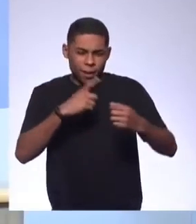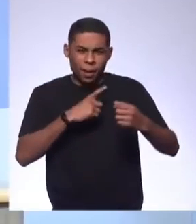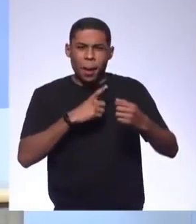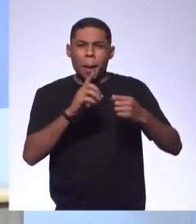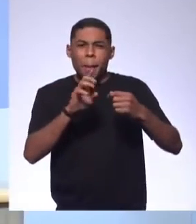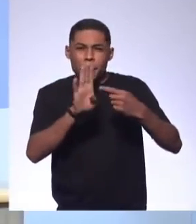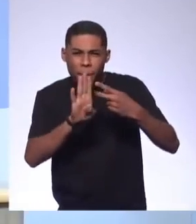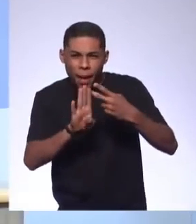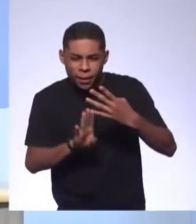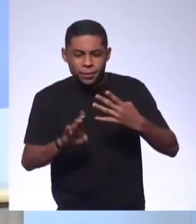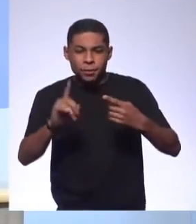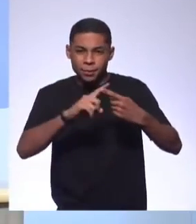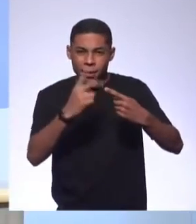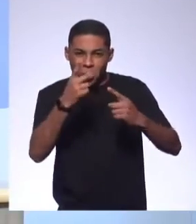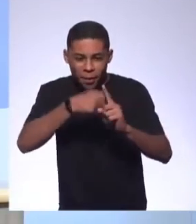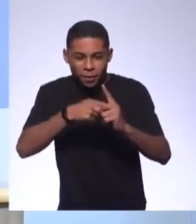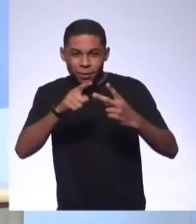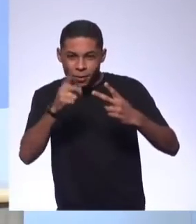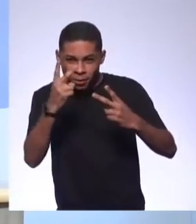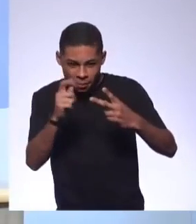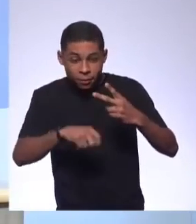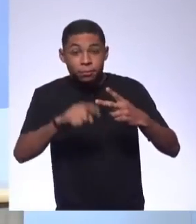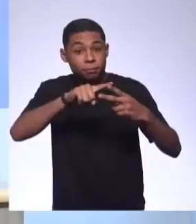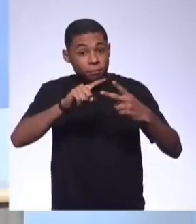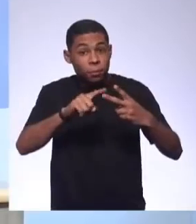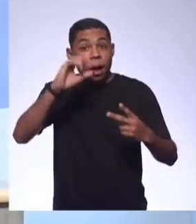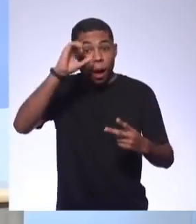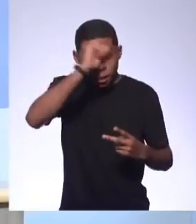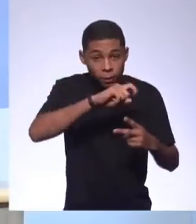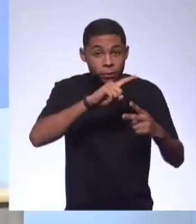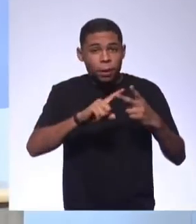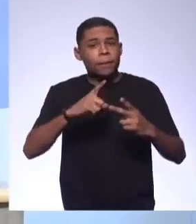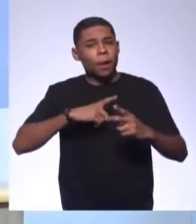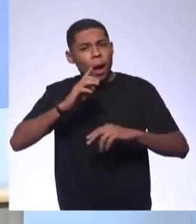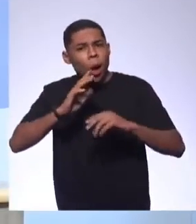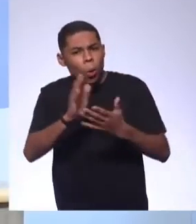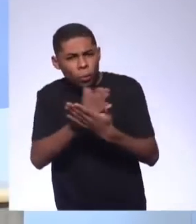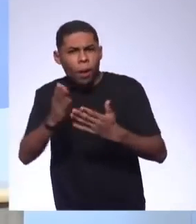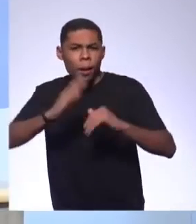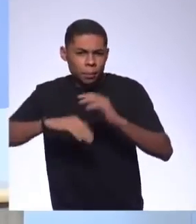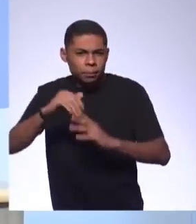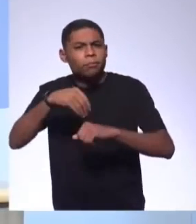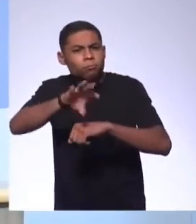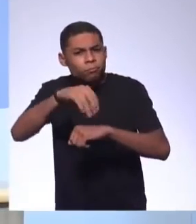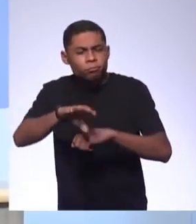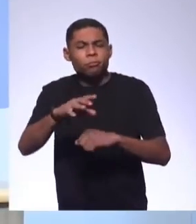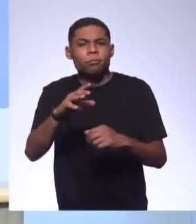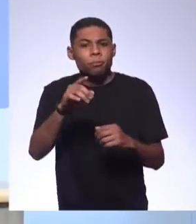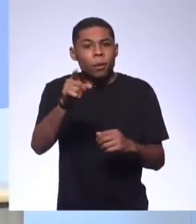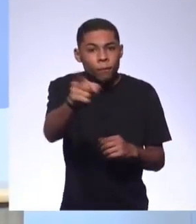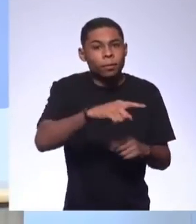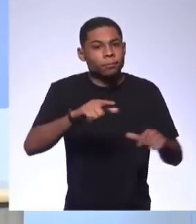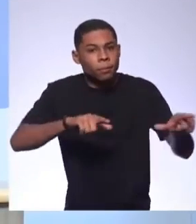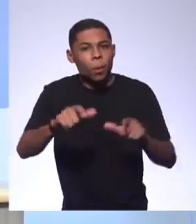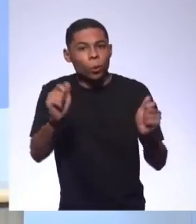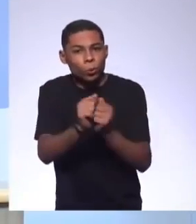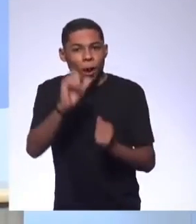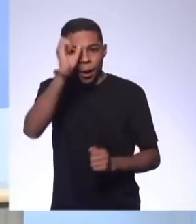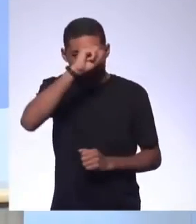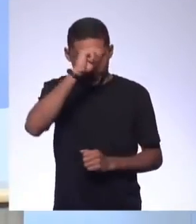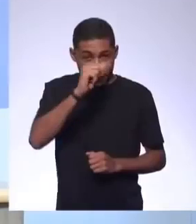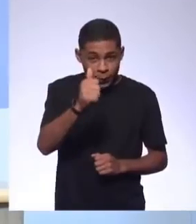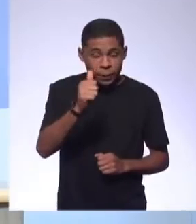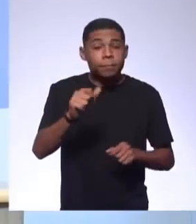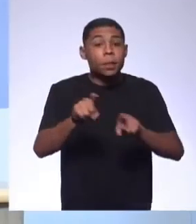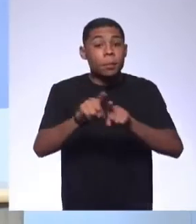também o terceiro. Nós escolhemos algumas habilidades essenciais para poder trabalhar aí com a galera e a partir